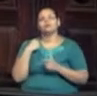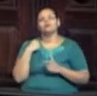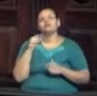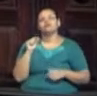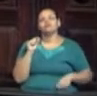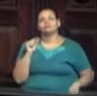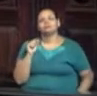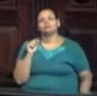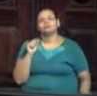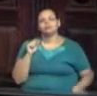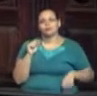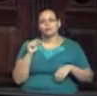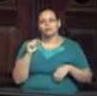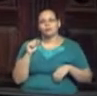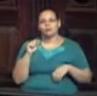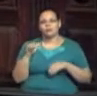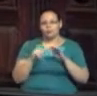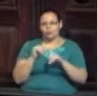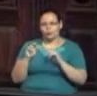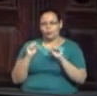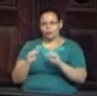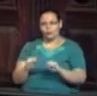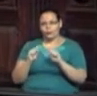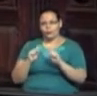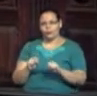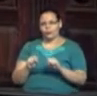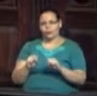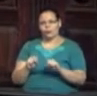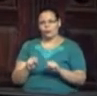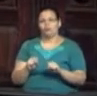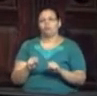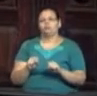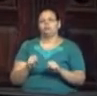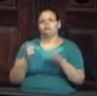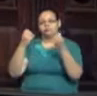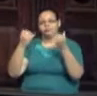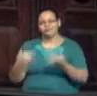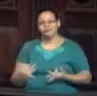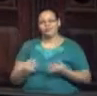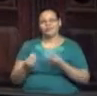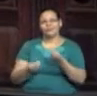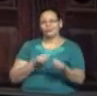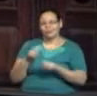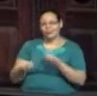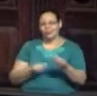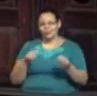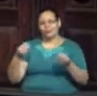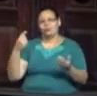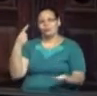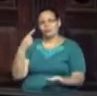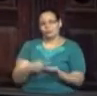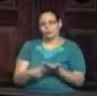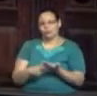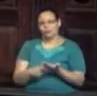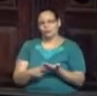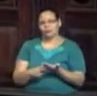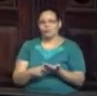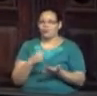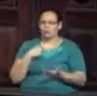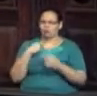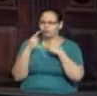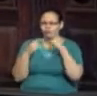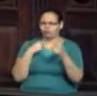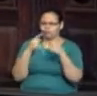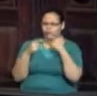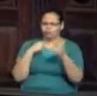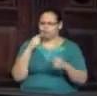chamar a que possa ratificar o acordo. Eu não tenho dúvidas